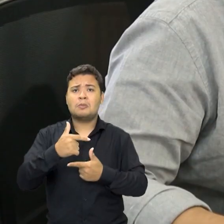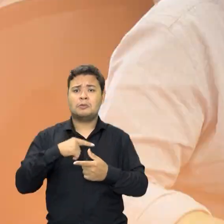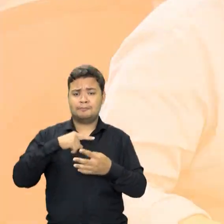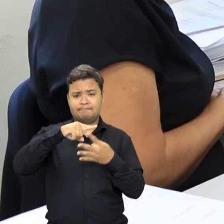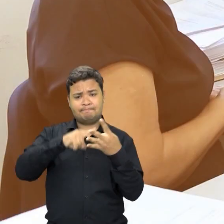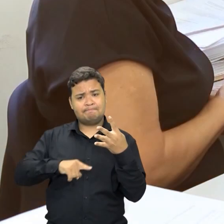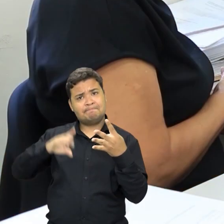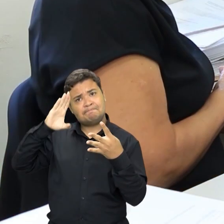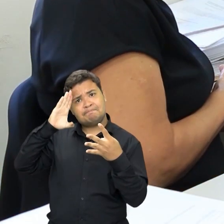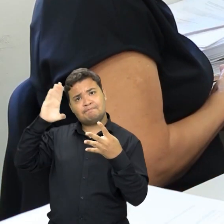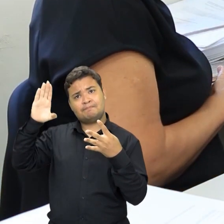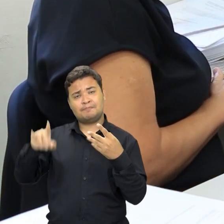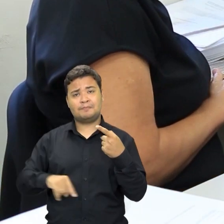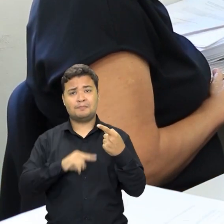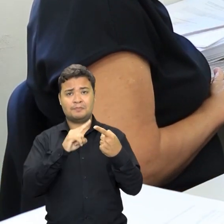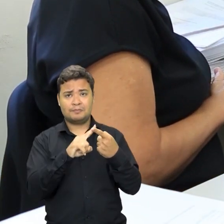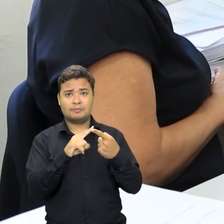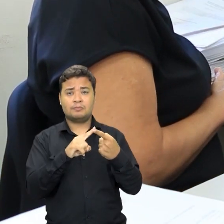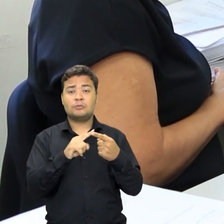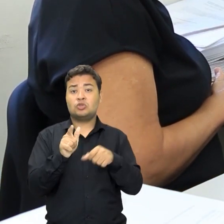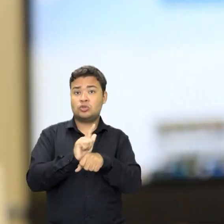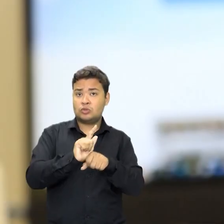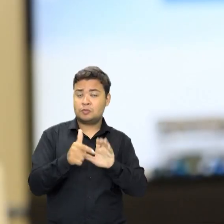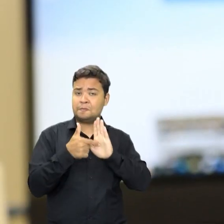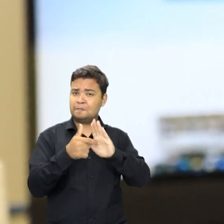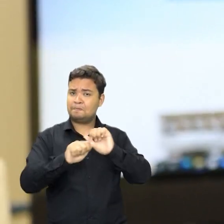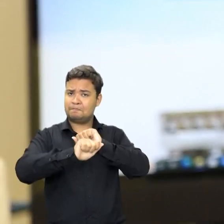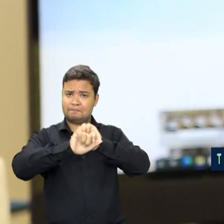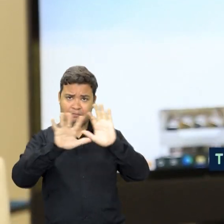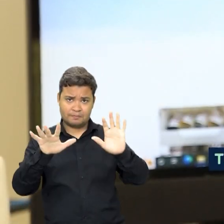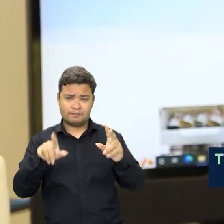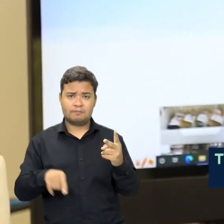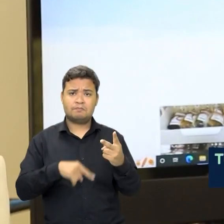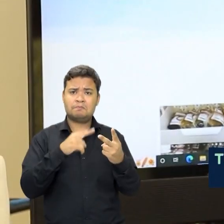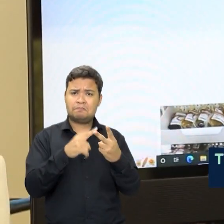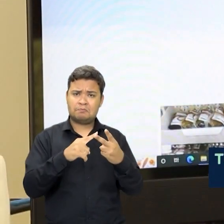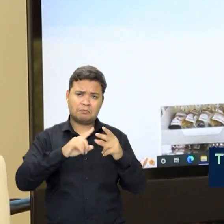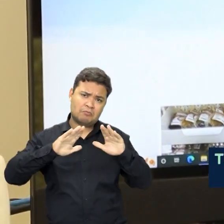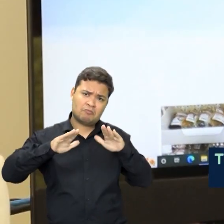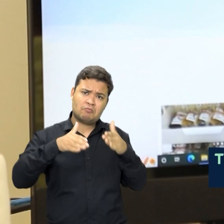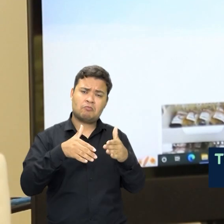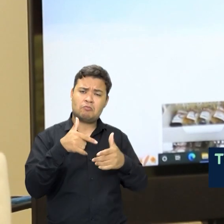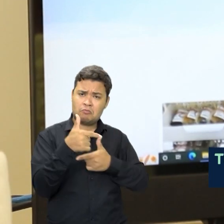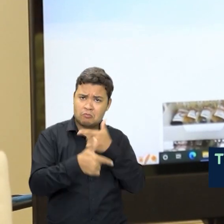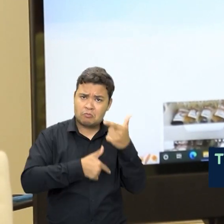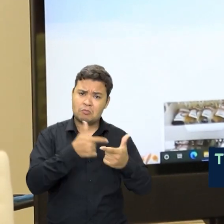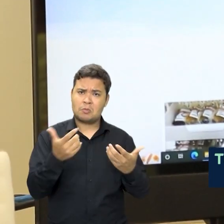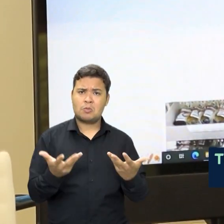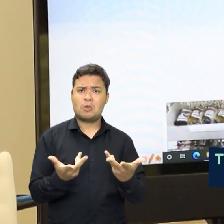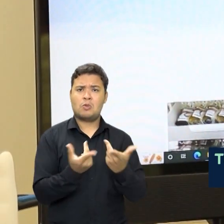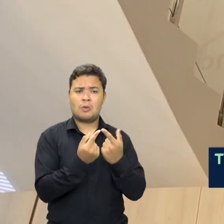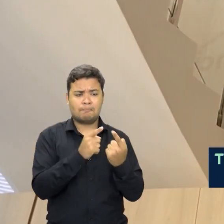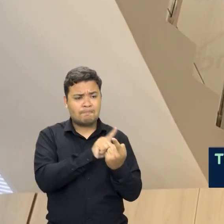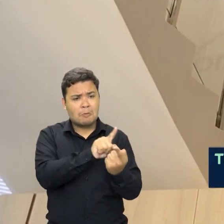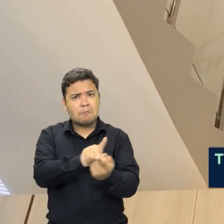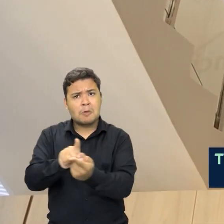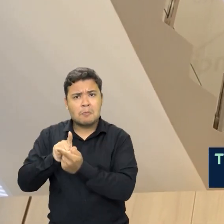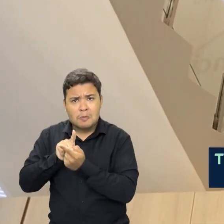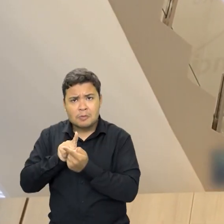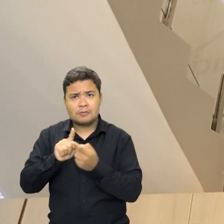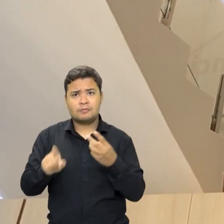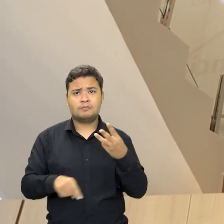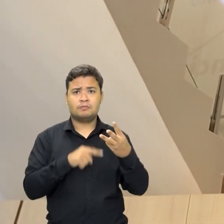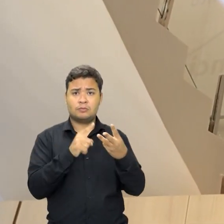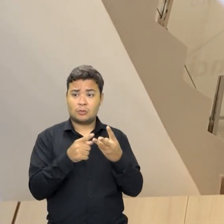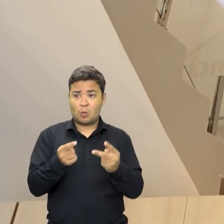é baseado em 4 pilares: transparência da gestão, total comprometimento com a qualidade dos serviços